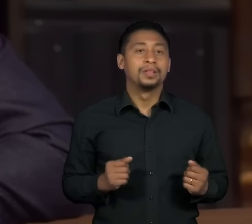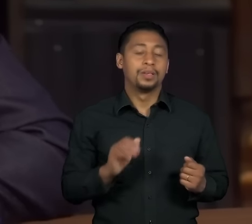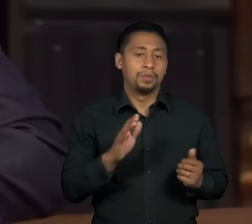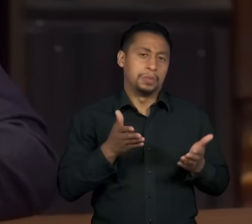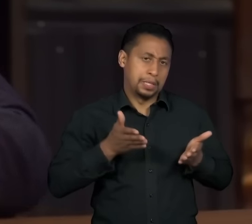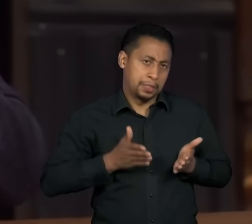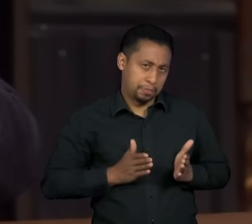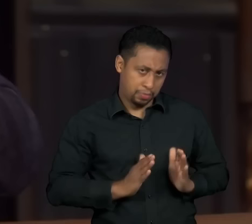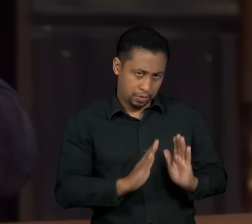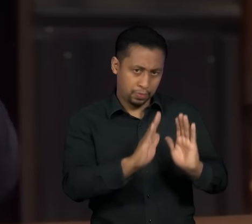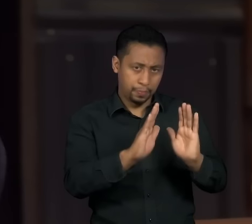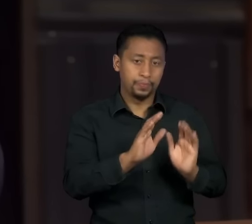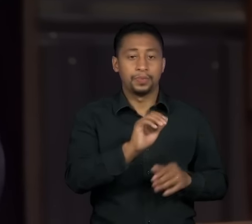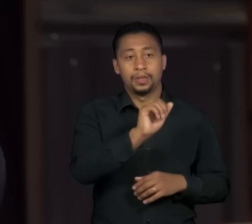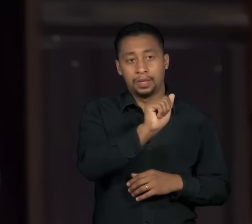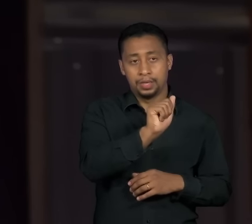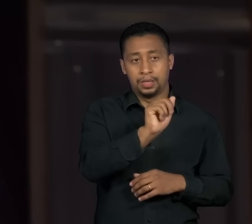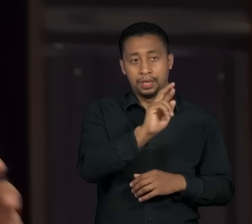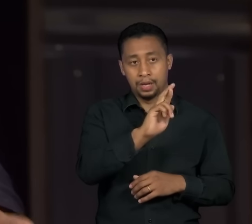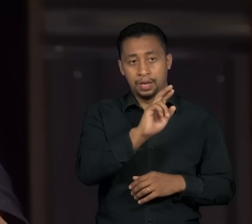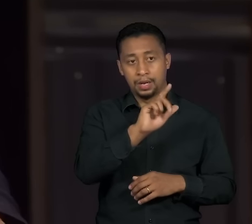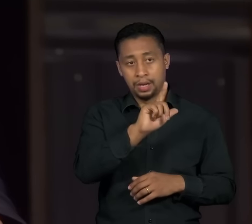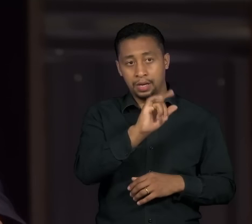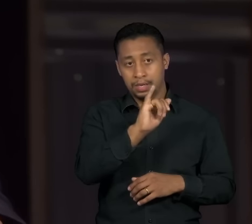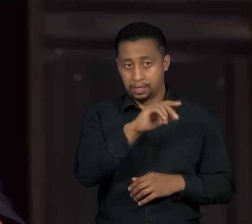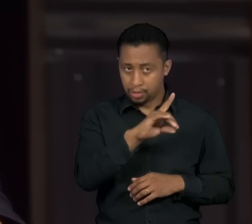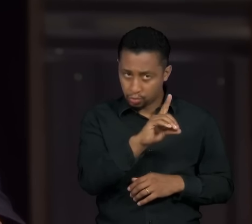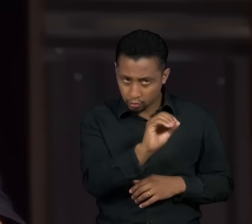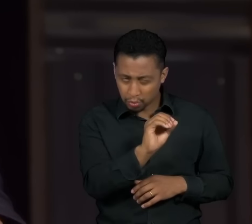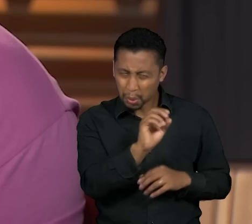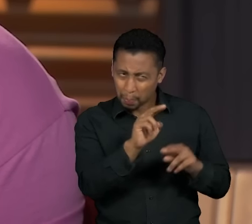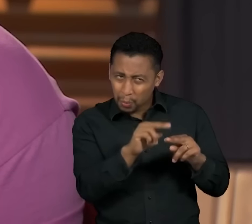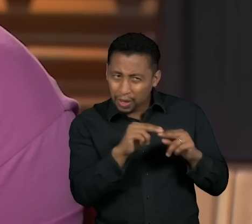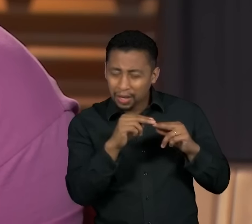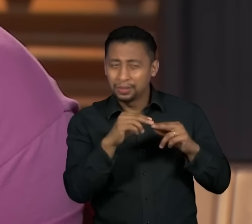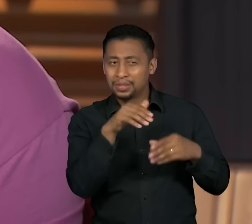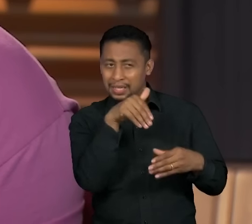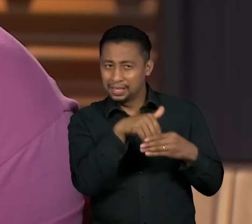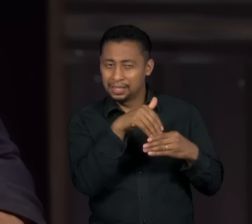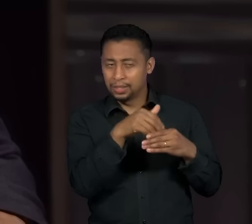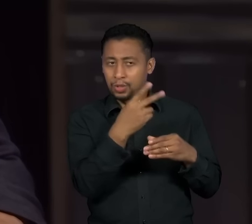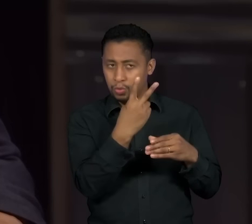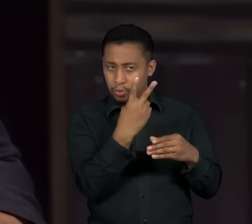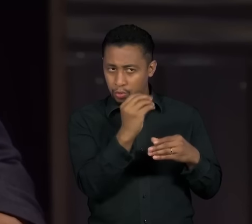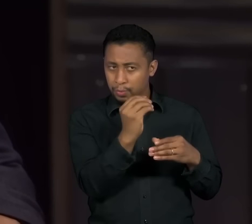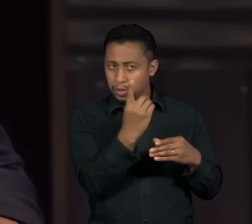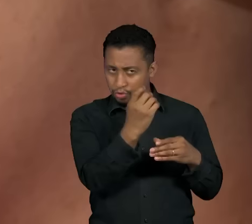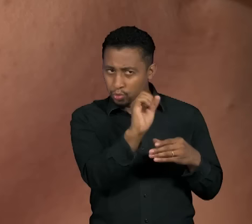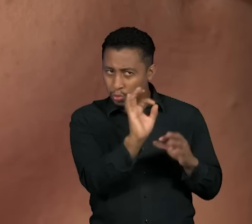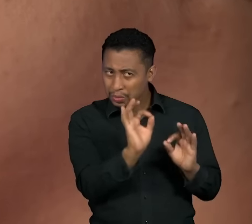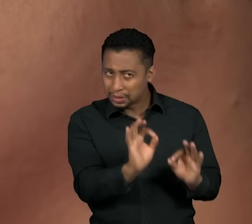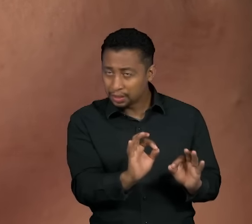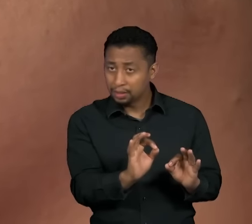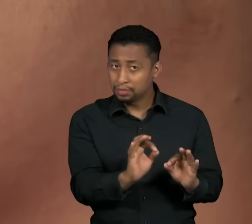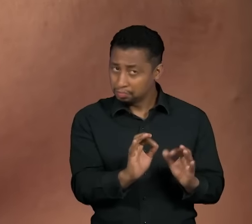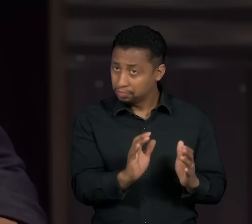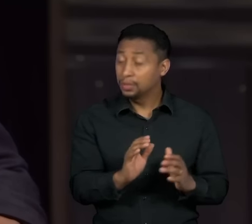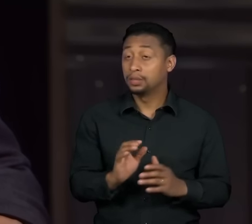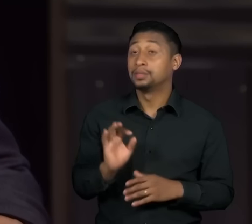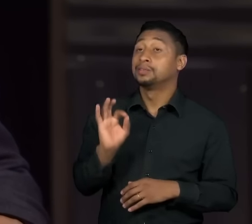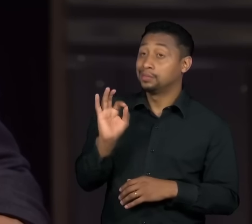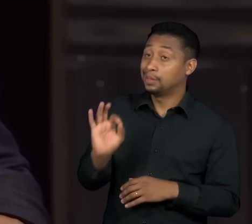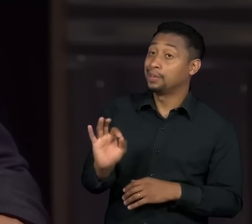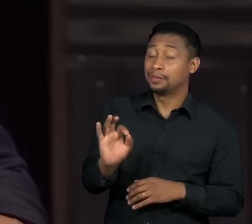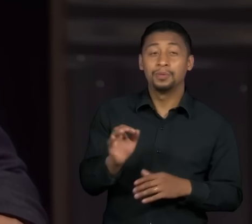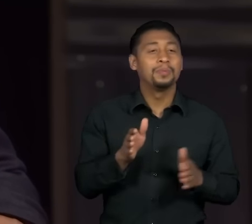a ver com aquele momento da eleição de 2018. Me corrija se eu estiver errado. Aquele momento certíssimo. tranquilo